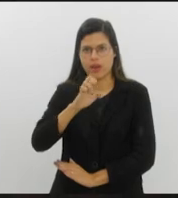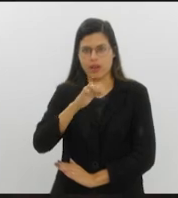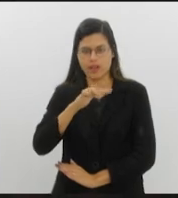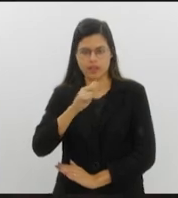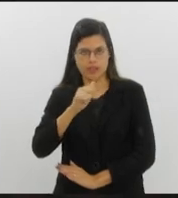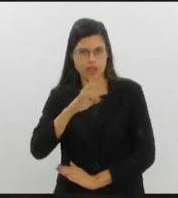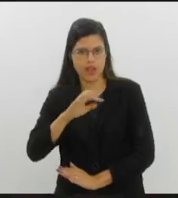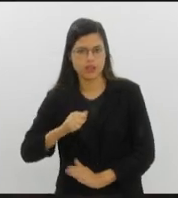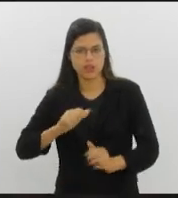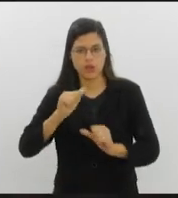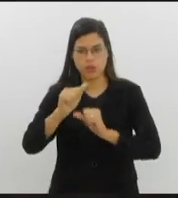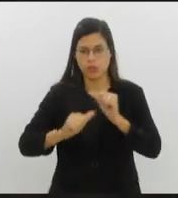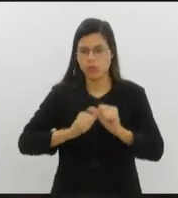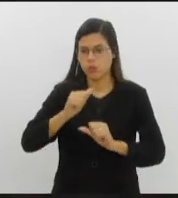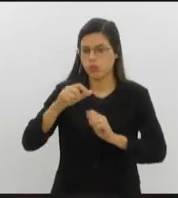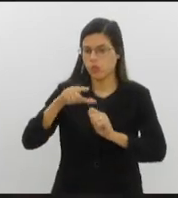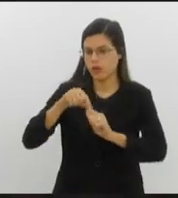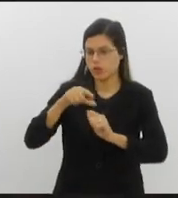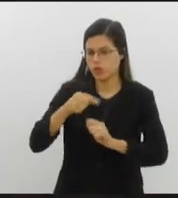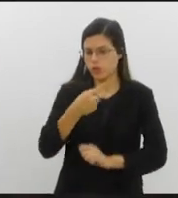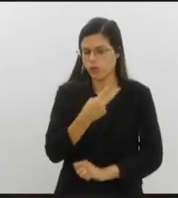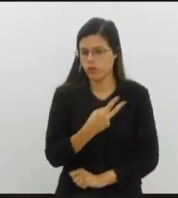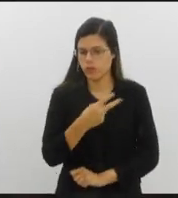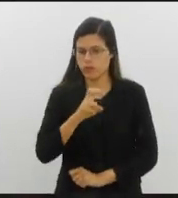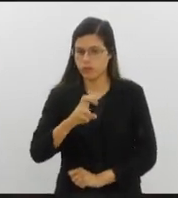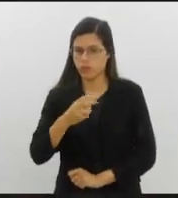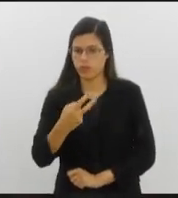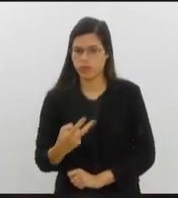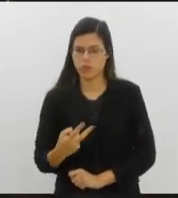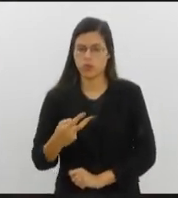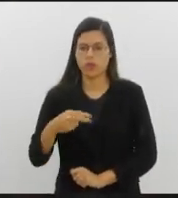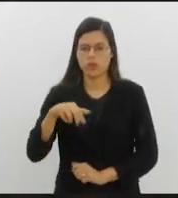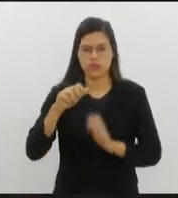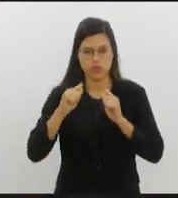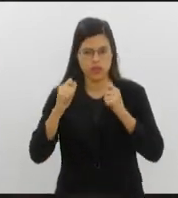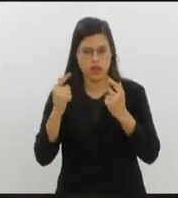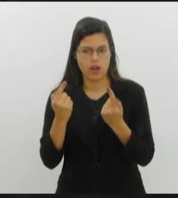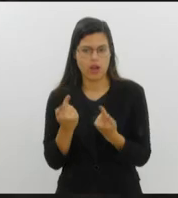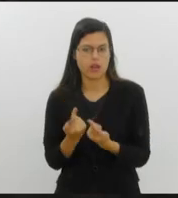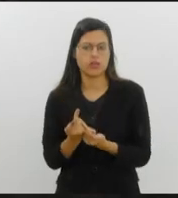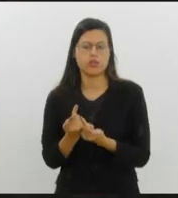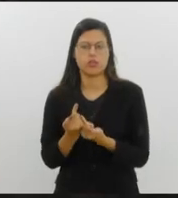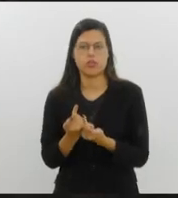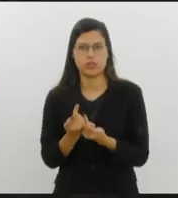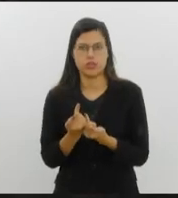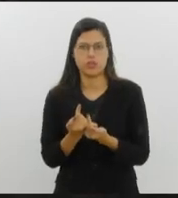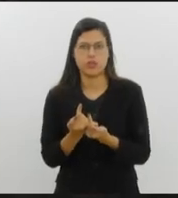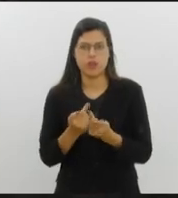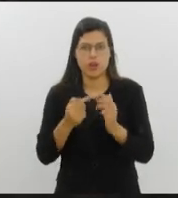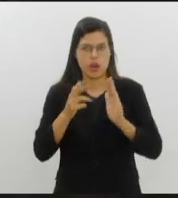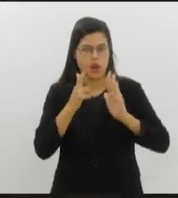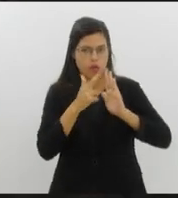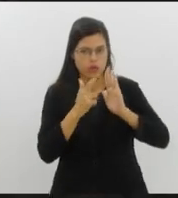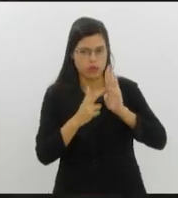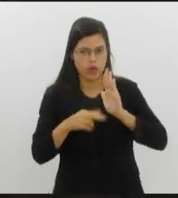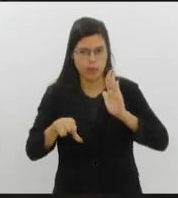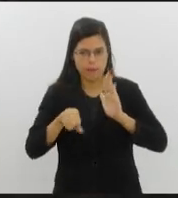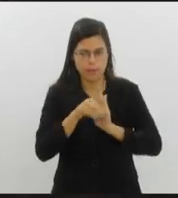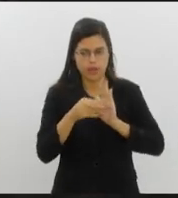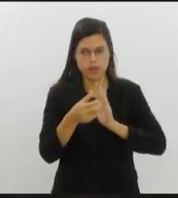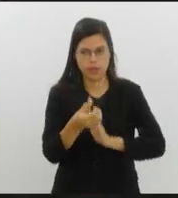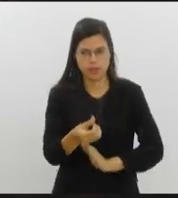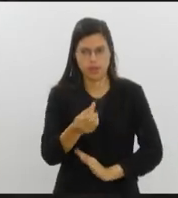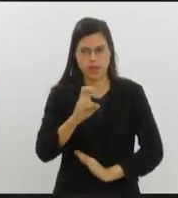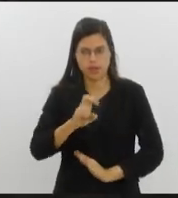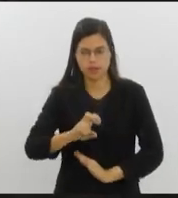artigo 252 do Regimento Interno da Assembleia Legislativa do Estado do Rio de Janeiro, regulamentando a emenda constitucional